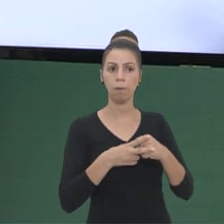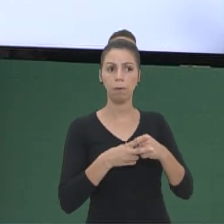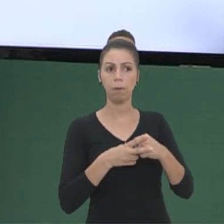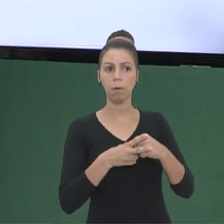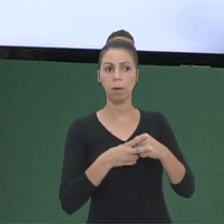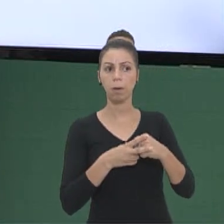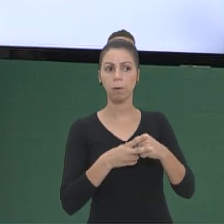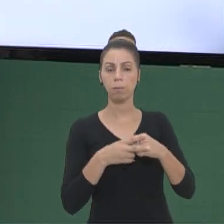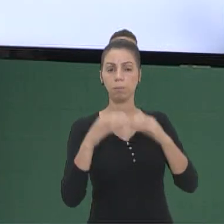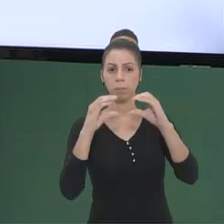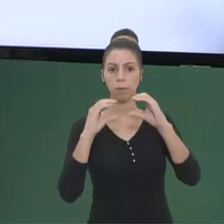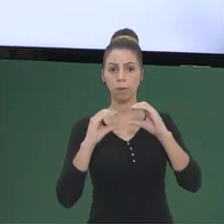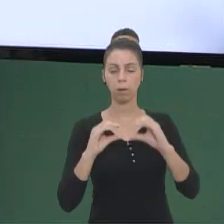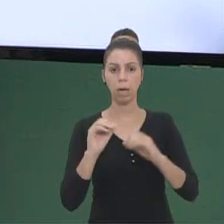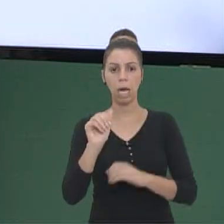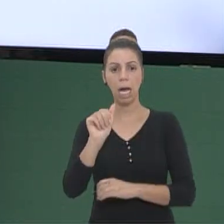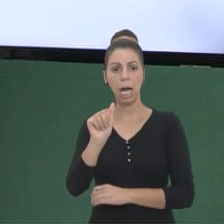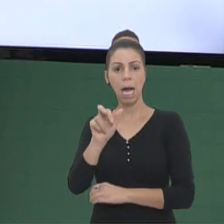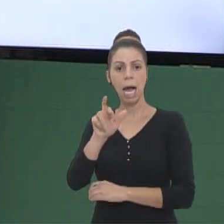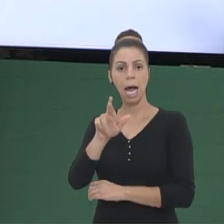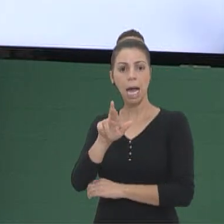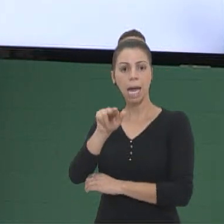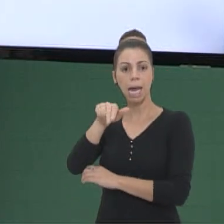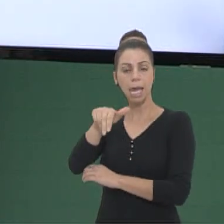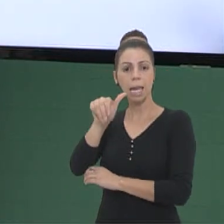arranhar, então fica aranha.